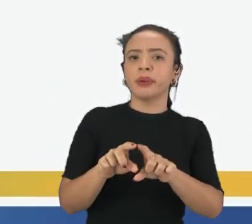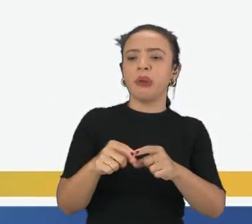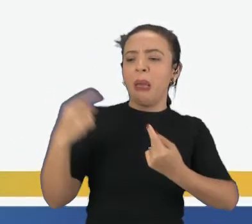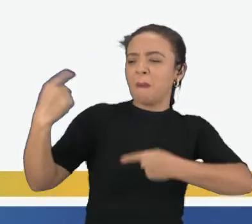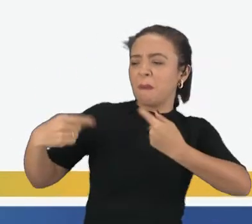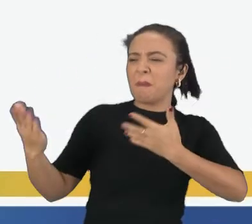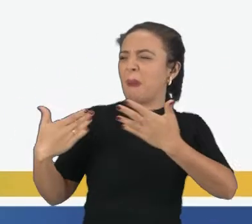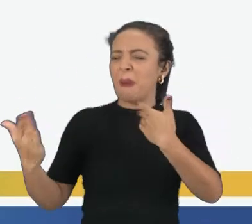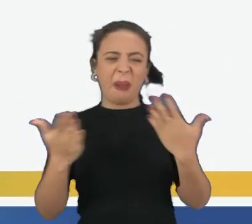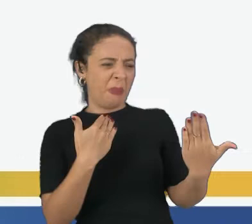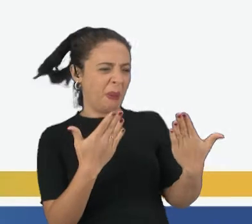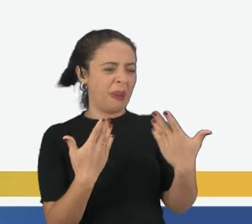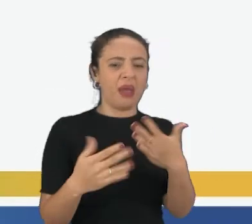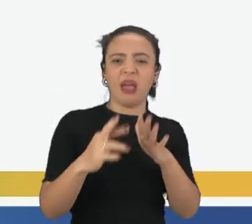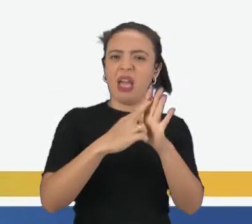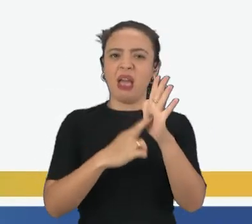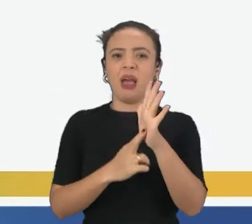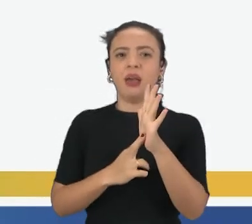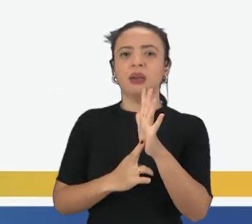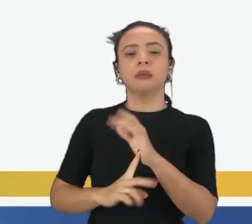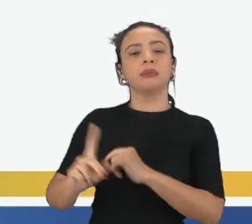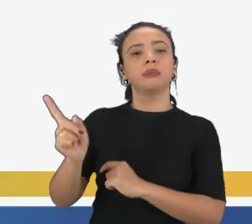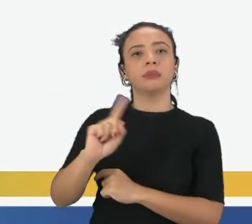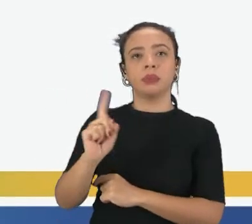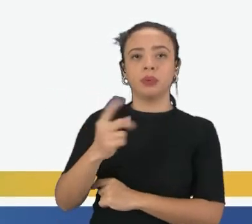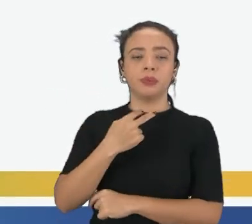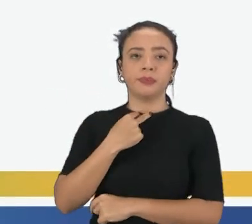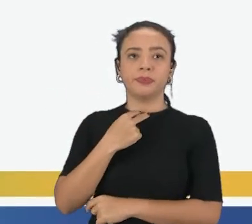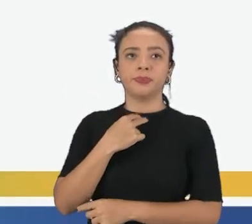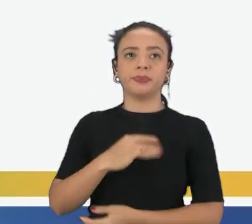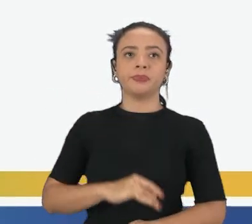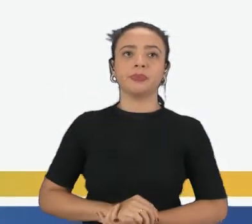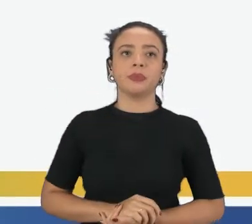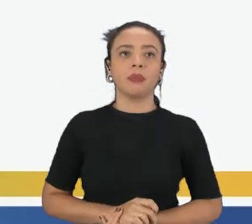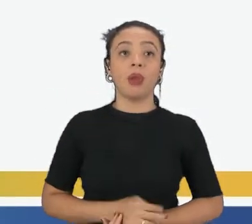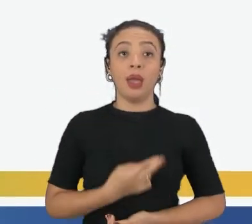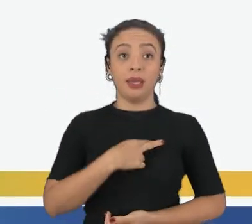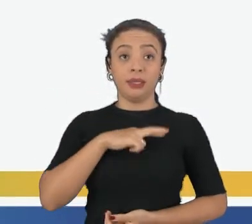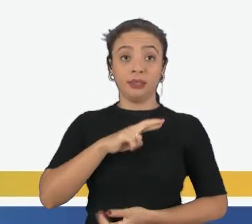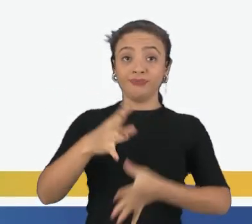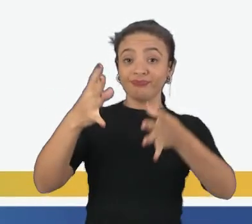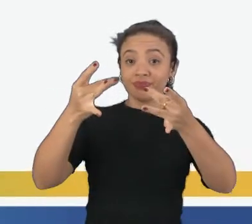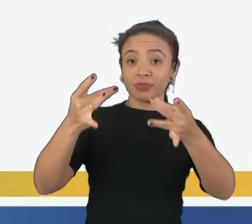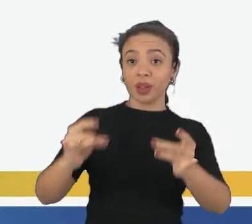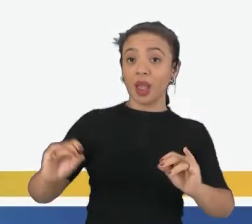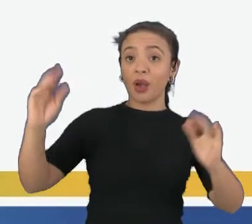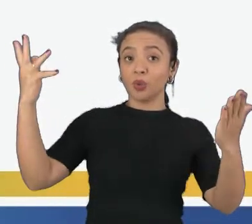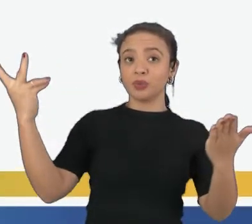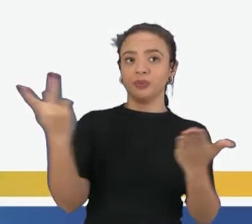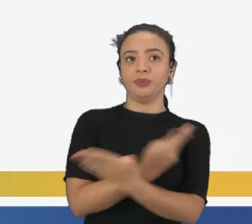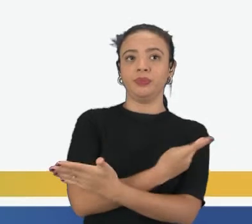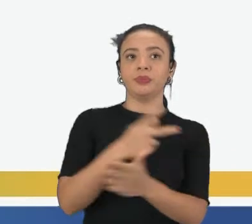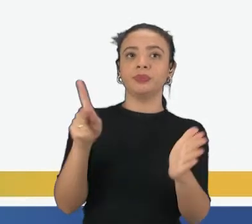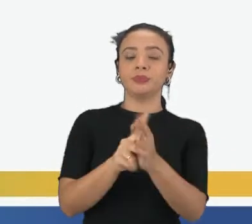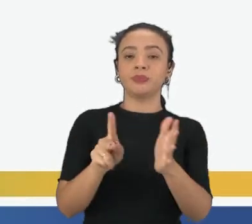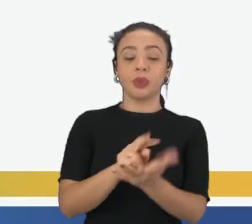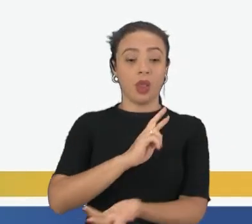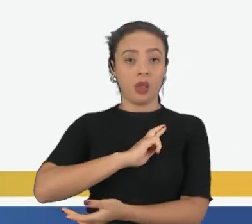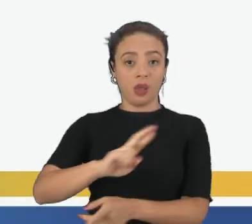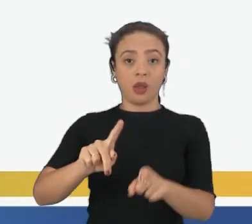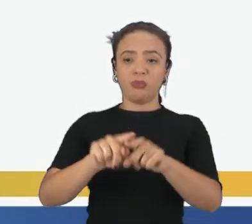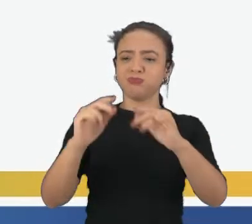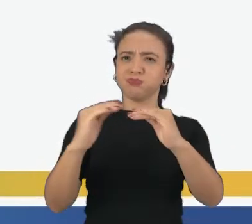discussão de fundamentos polêmica no whats a a religião descreve fenômenos religiosos